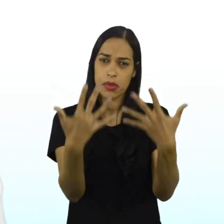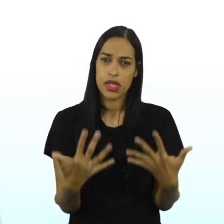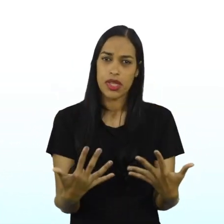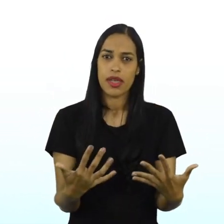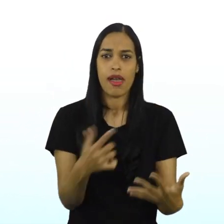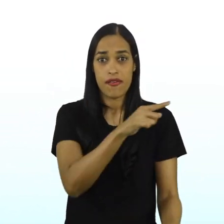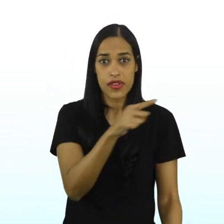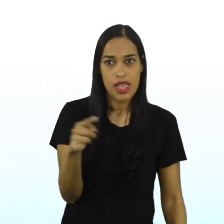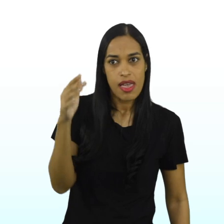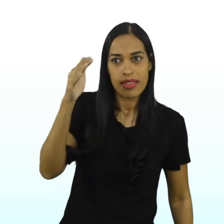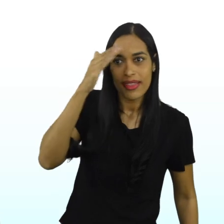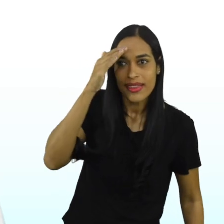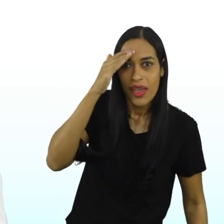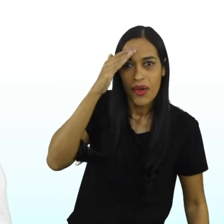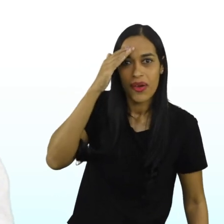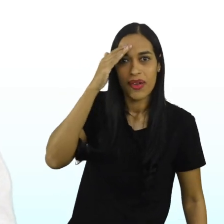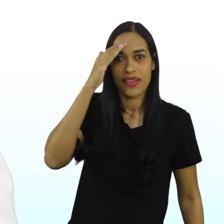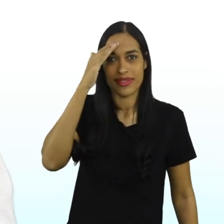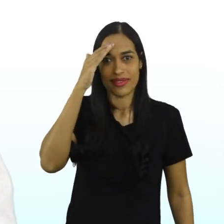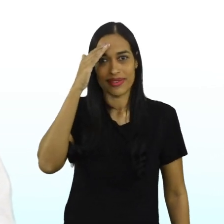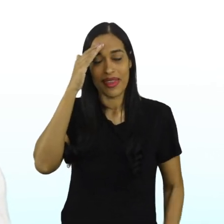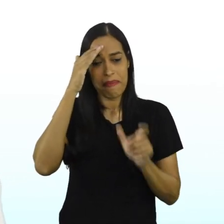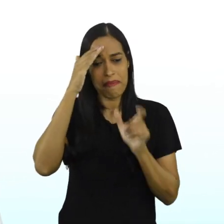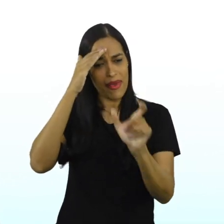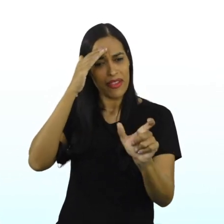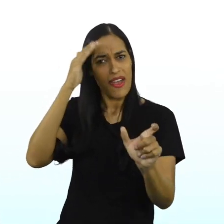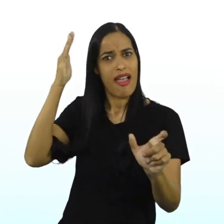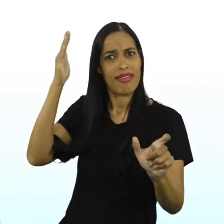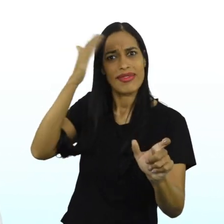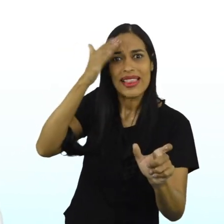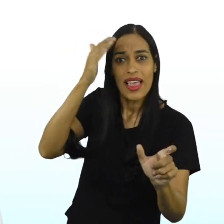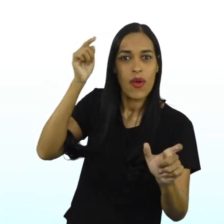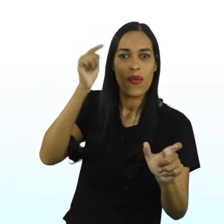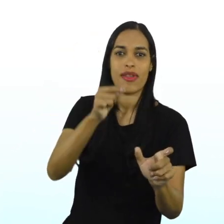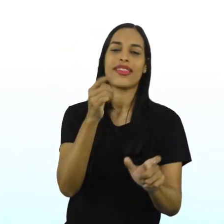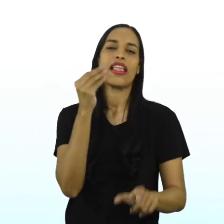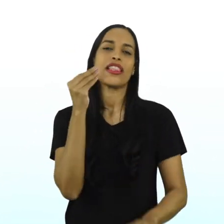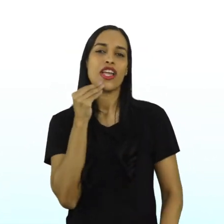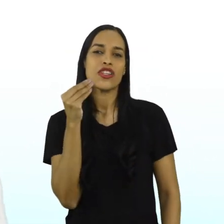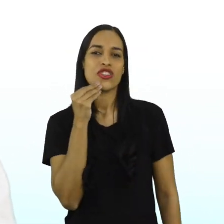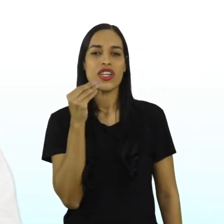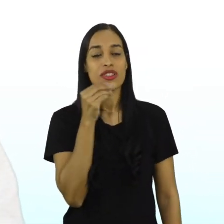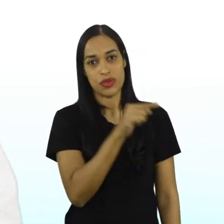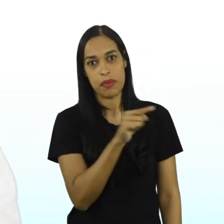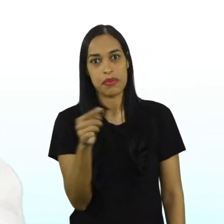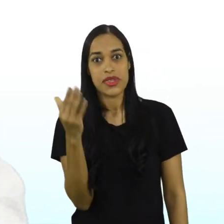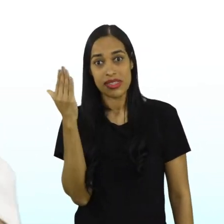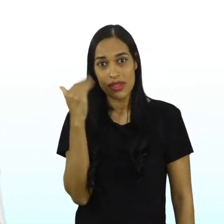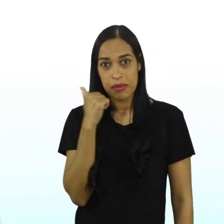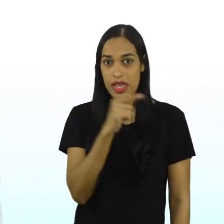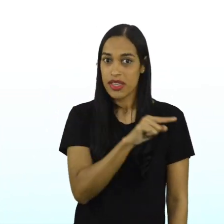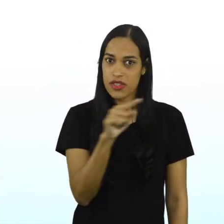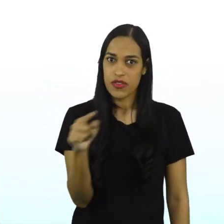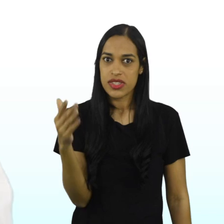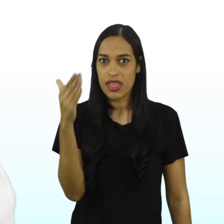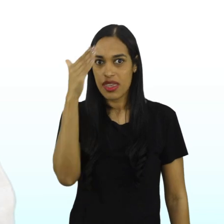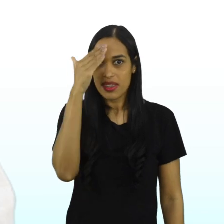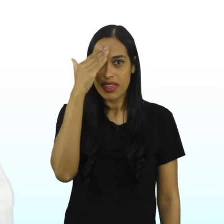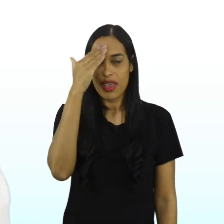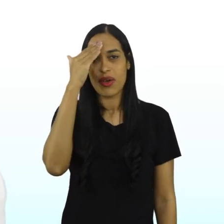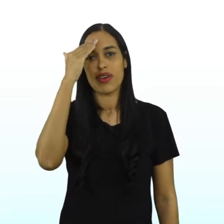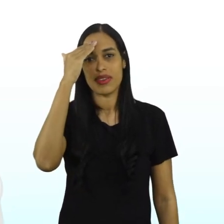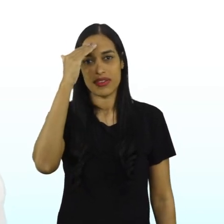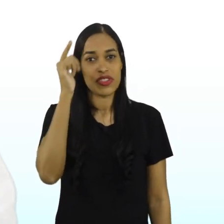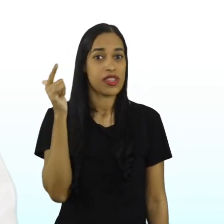diz, entendeu? Quando se diz entendeu, ele está testando também o canal, para saber que se ele falou, você